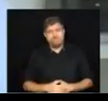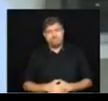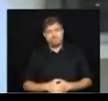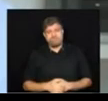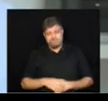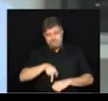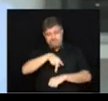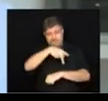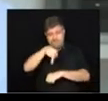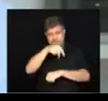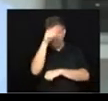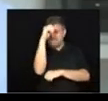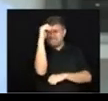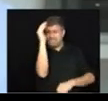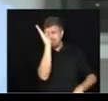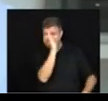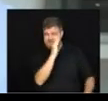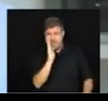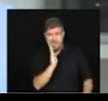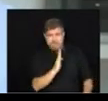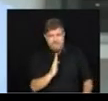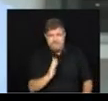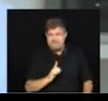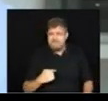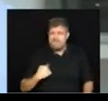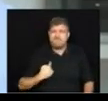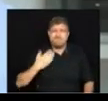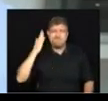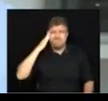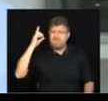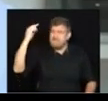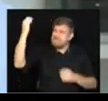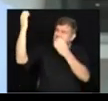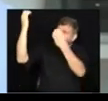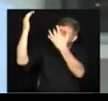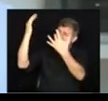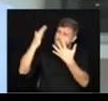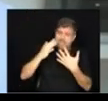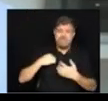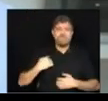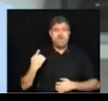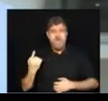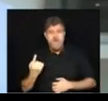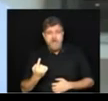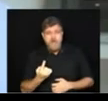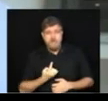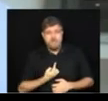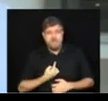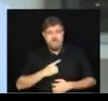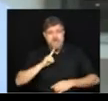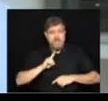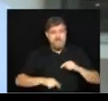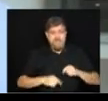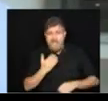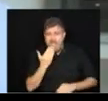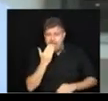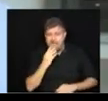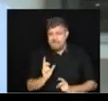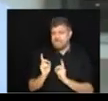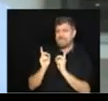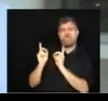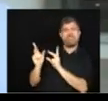Brasil, um país abençoado, onde nós somos exportadores de